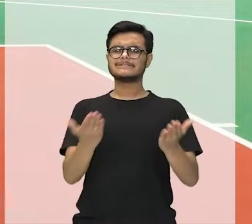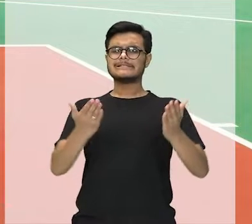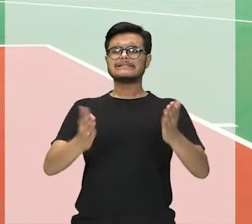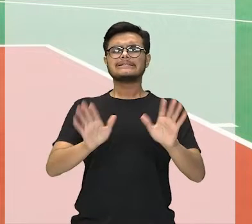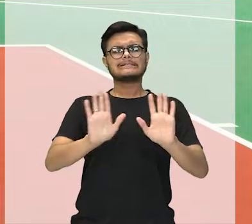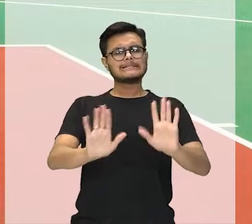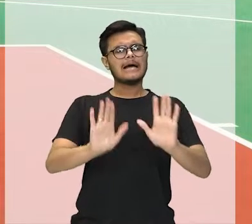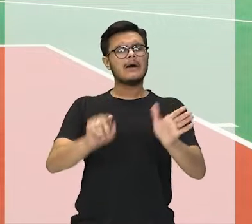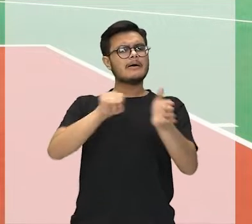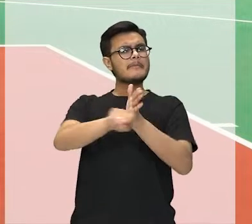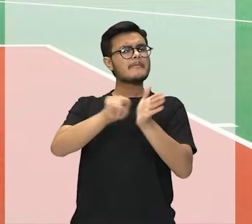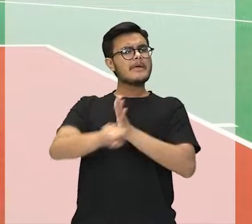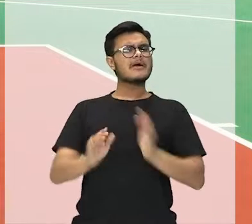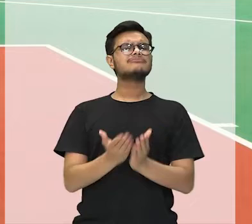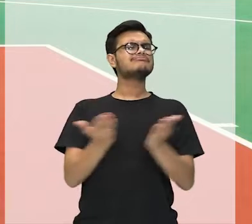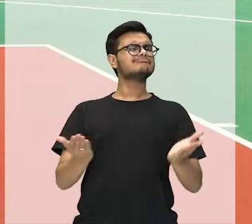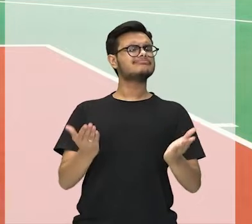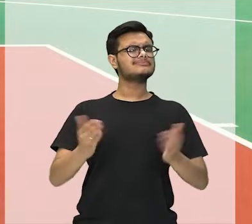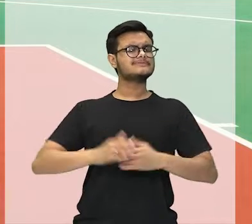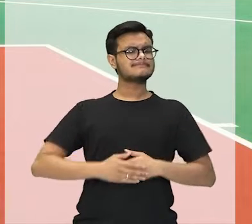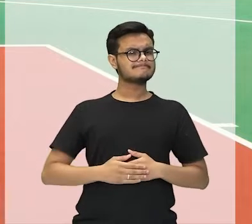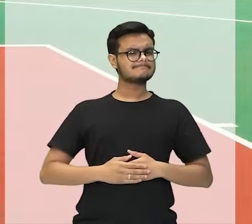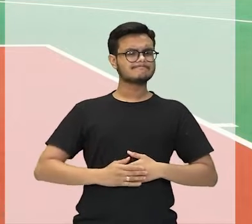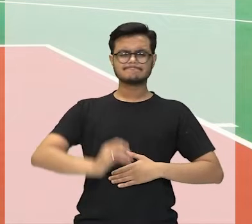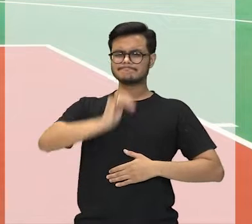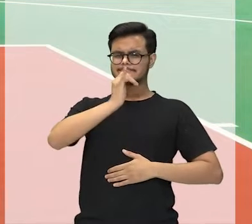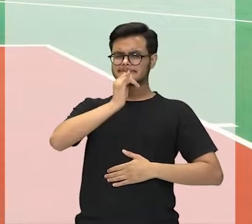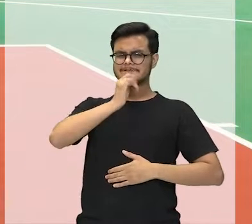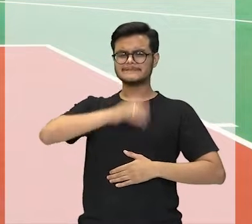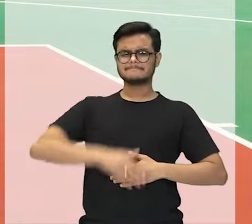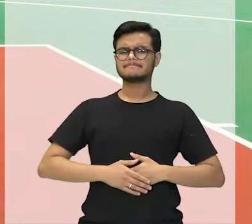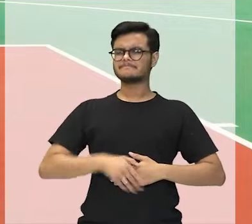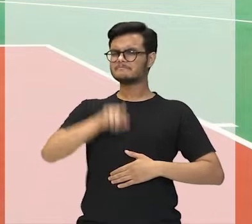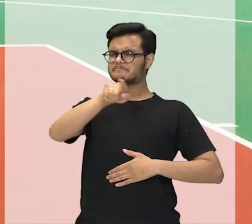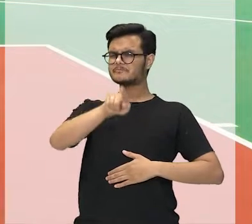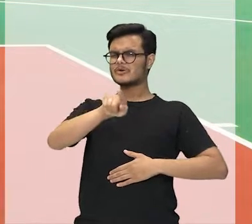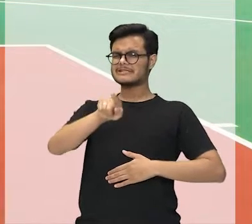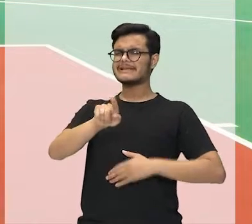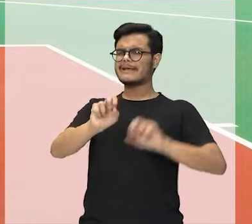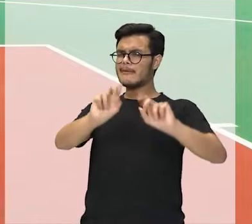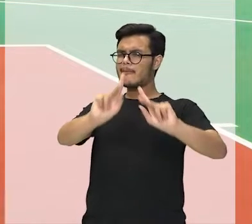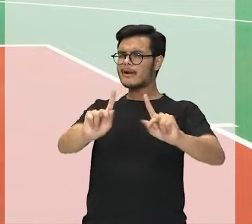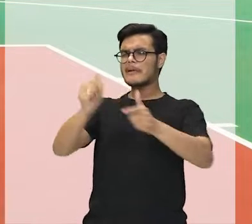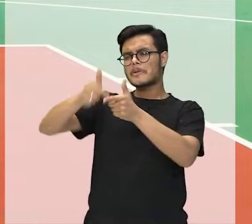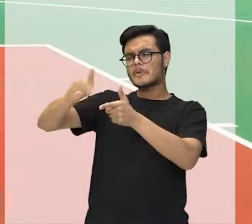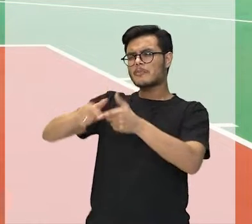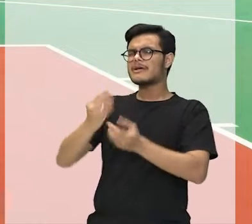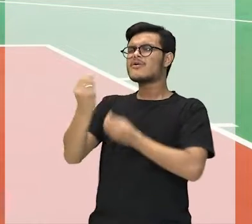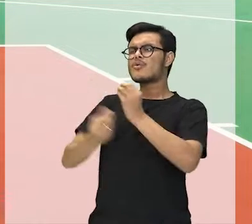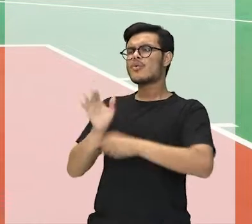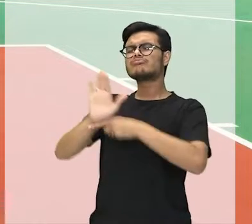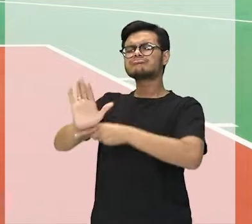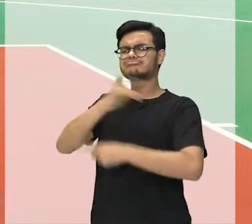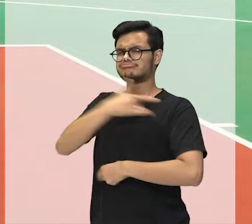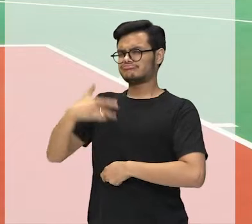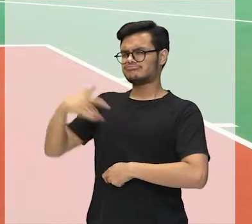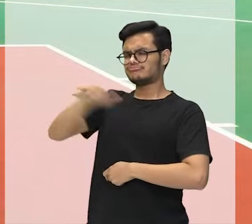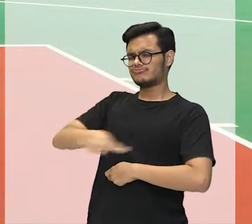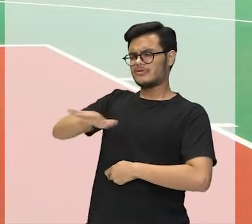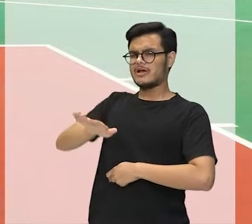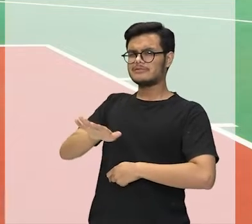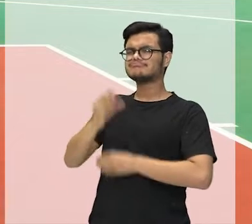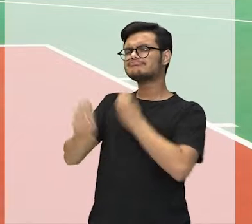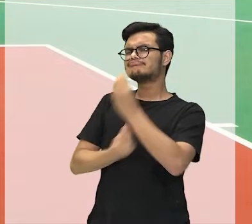duas perguntas para lançar para vocês. Observem aí. Você sabe como agir em alguma dessas